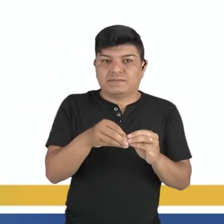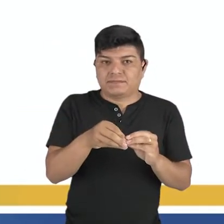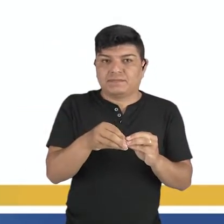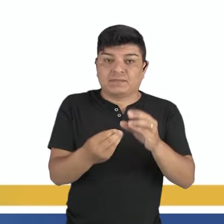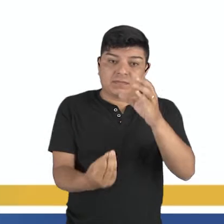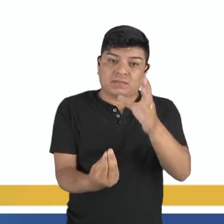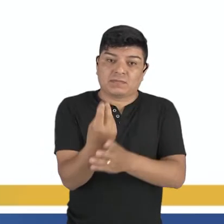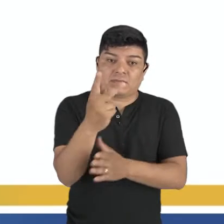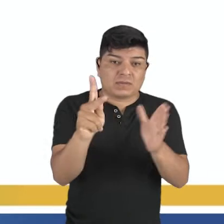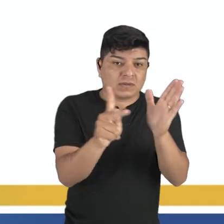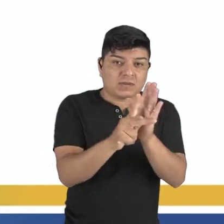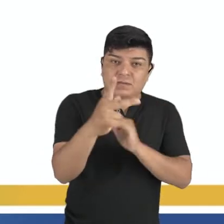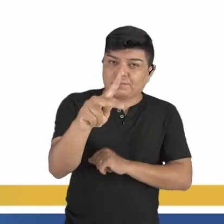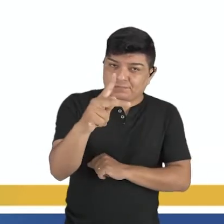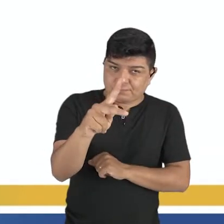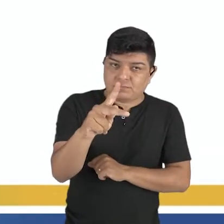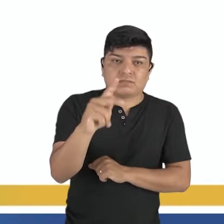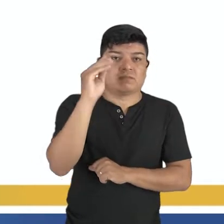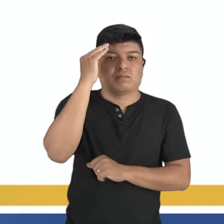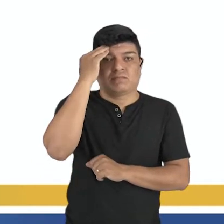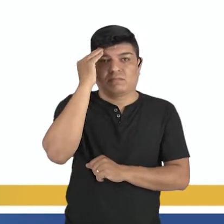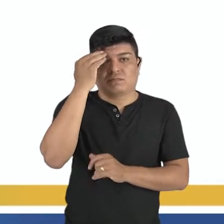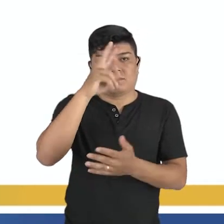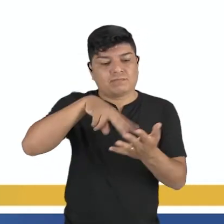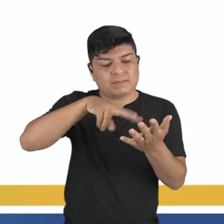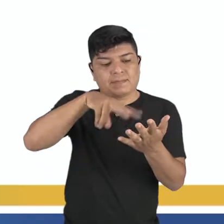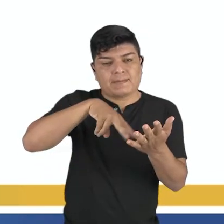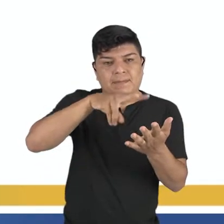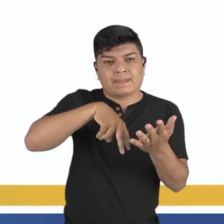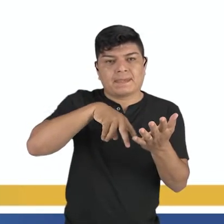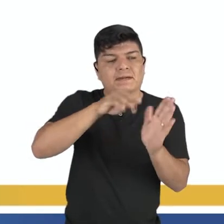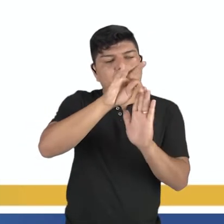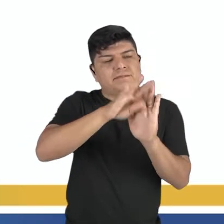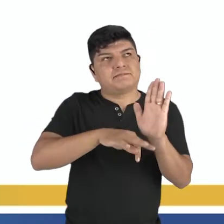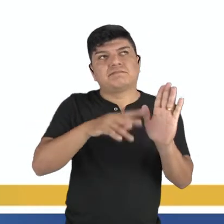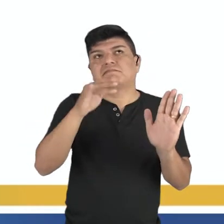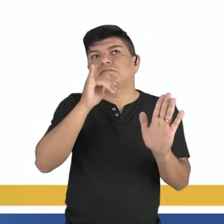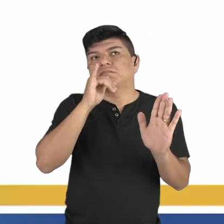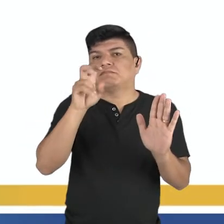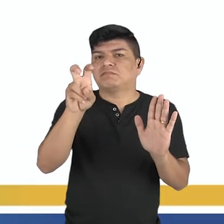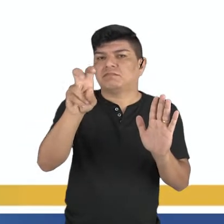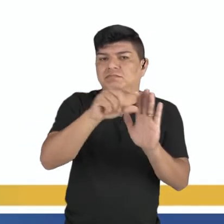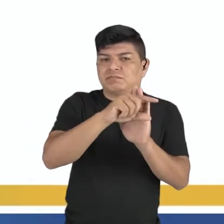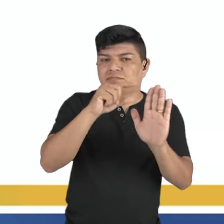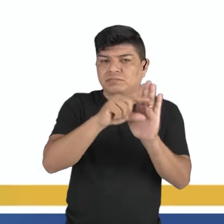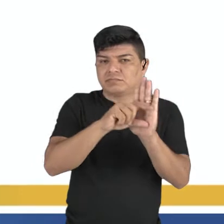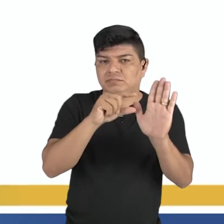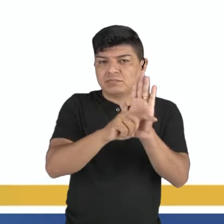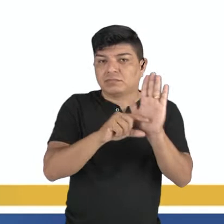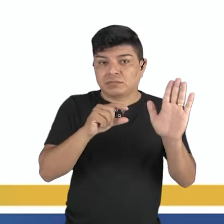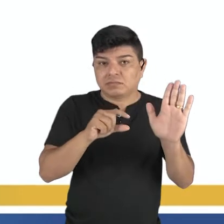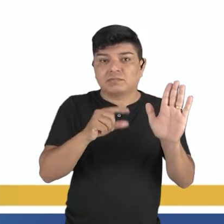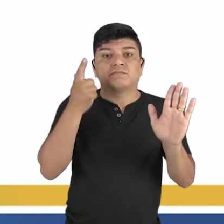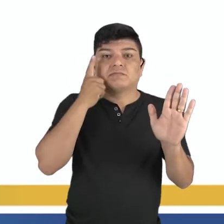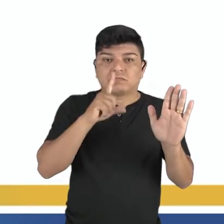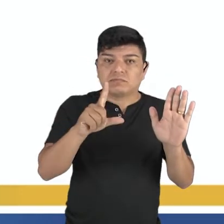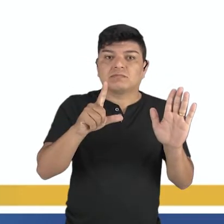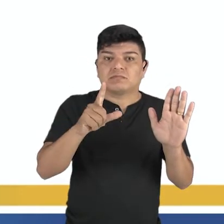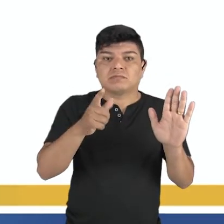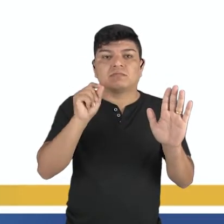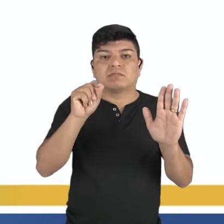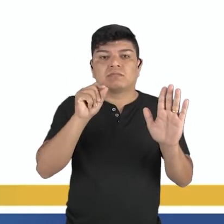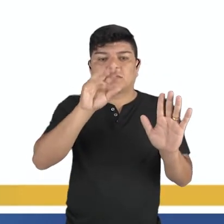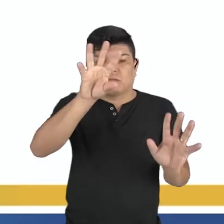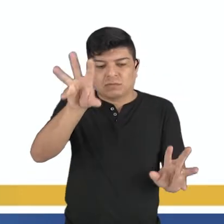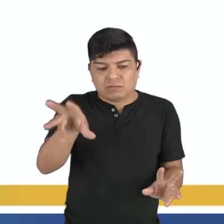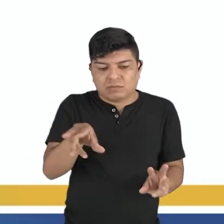você. Você vai ler, entender e condensar. O texto tem 5 parágrafos. Você consegue